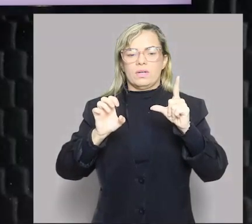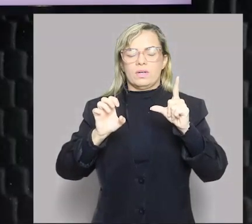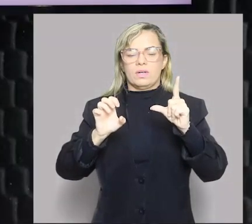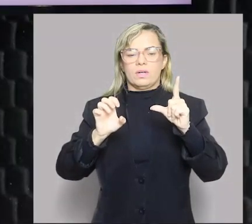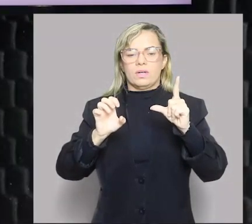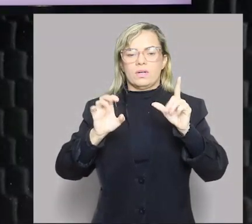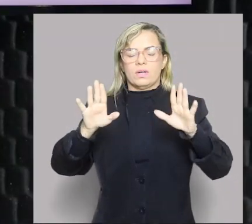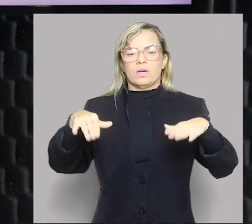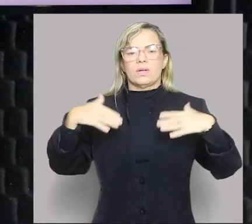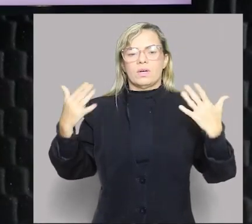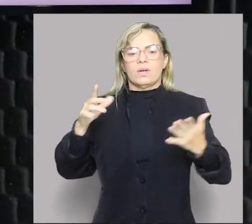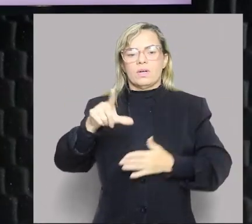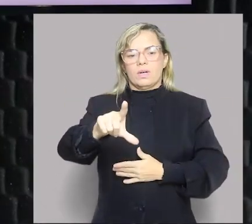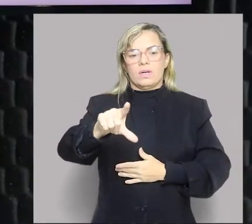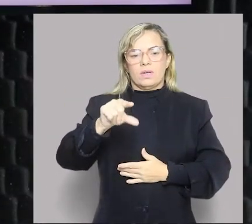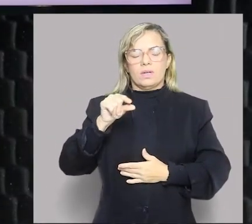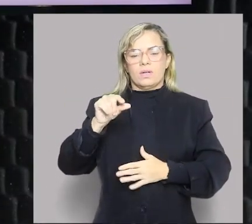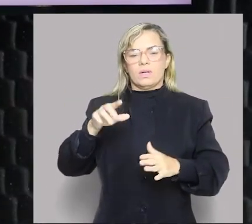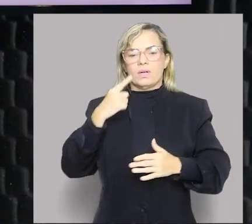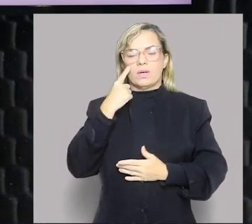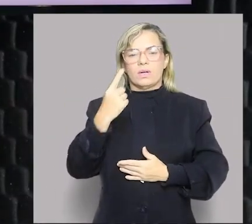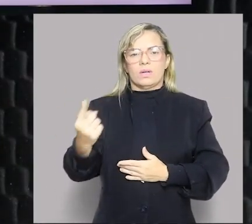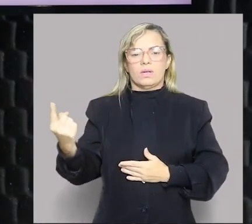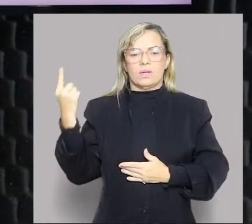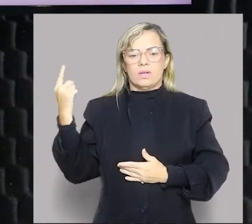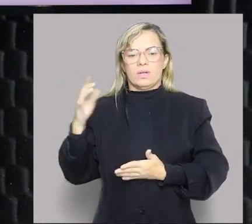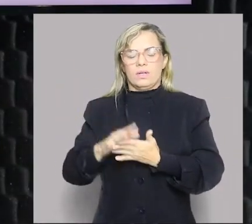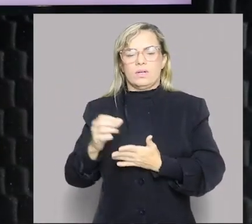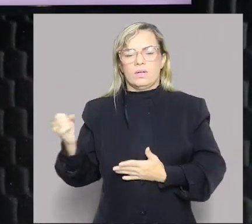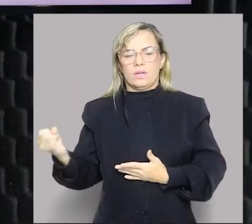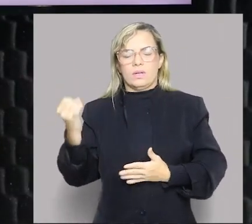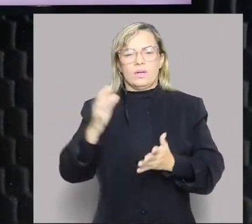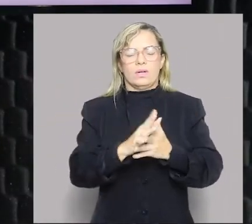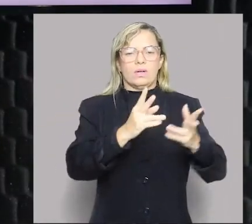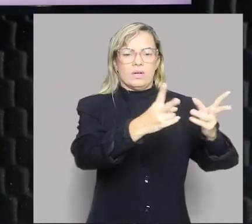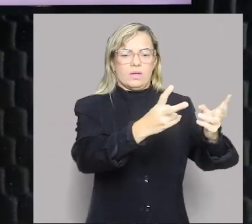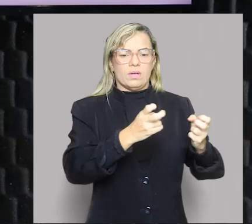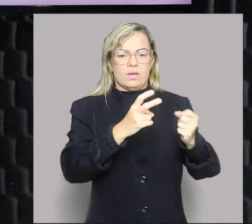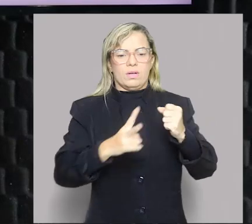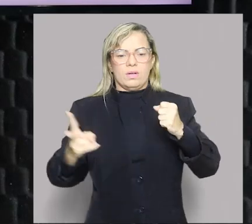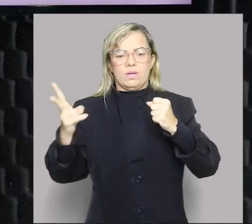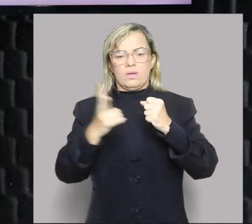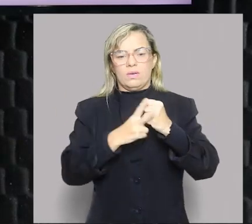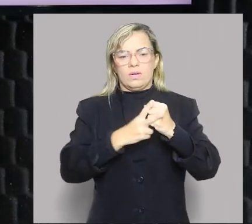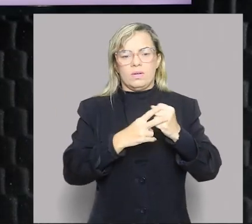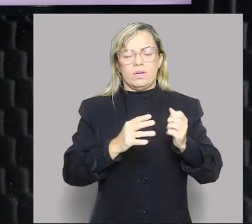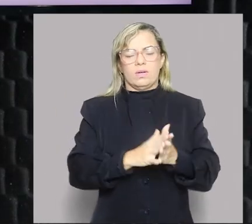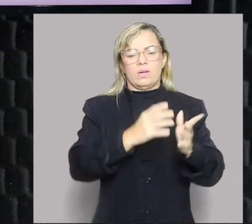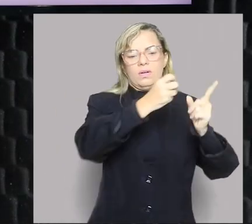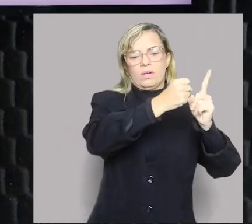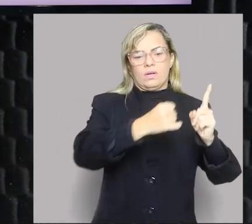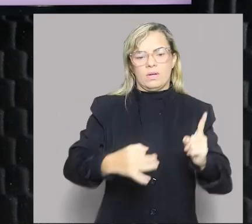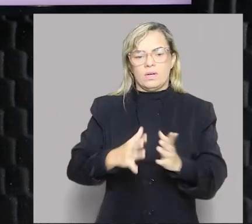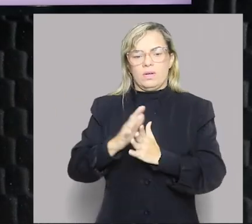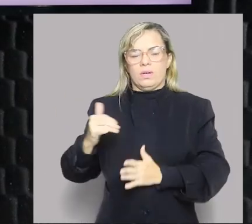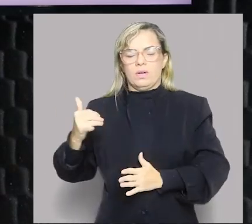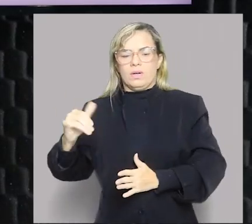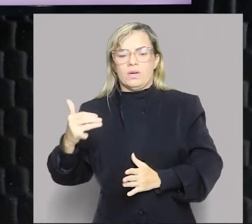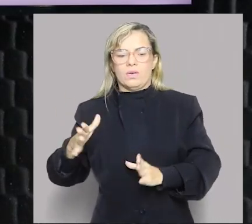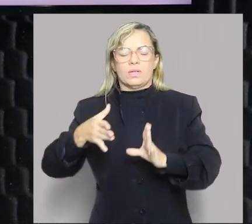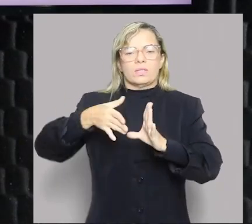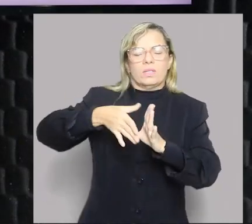alimentícios. Opção correta, vejam como é importante nós percebermos os verbos descrever,